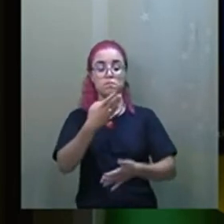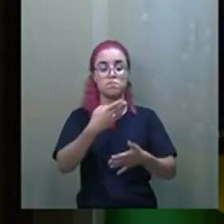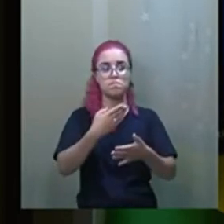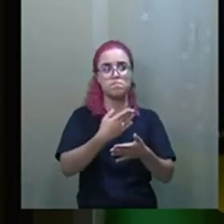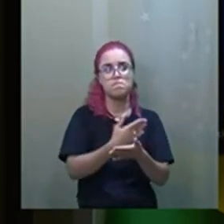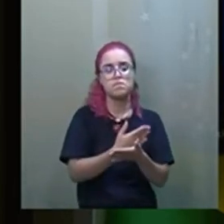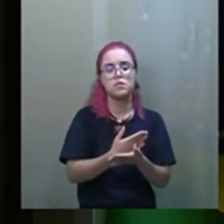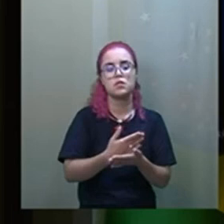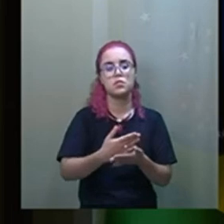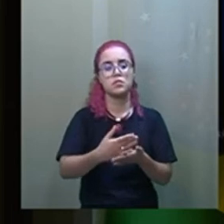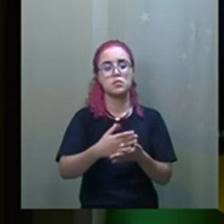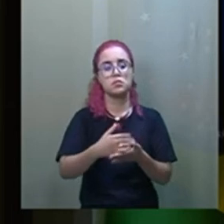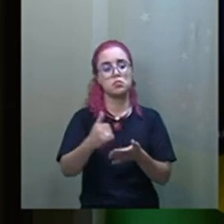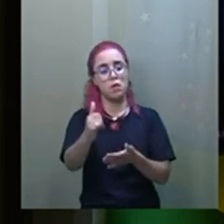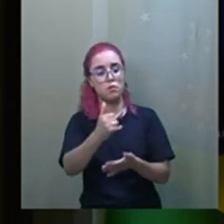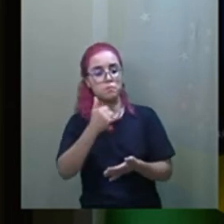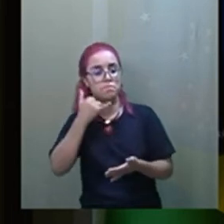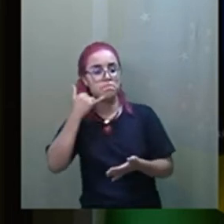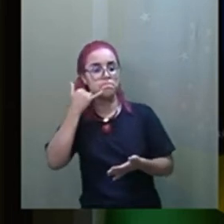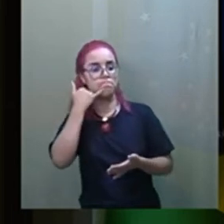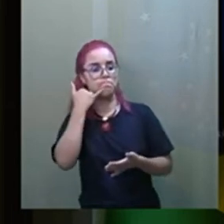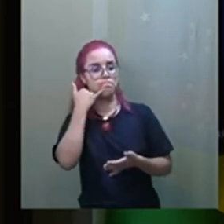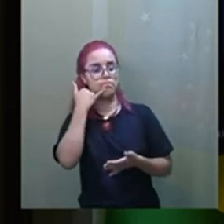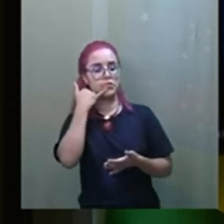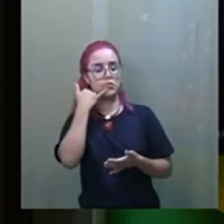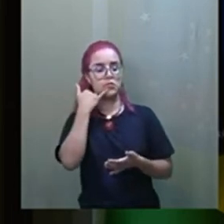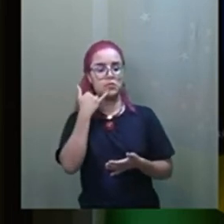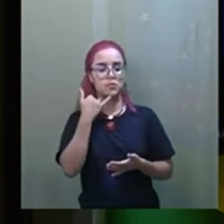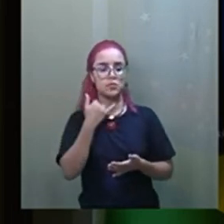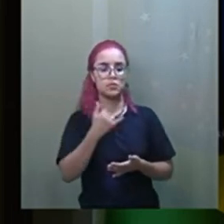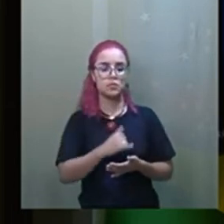iniciou um disque denúncia,